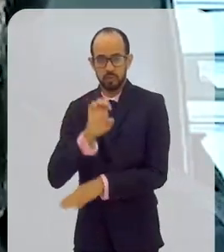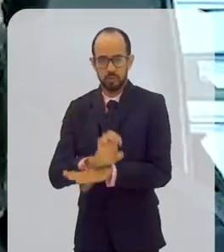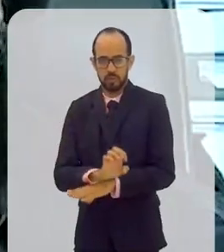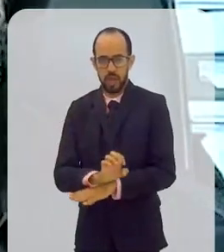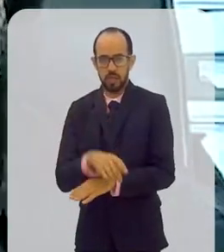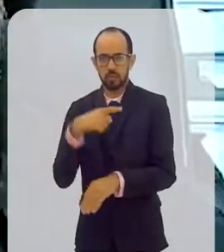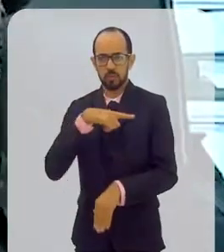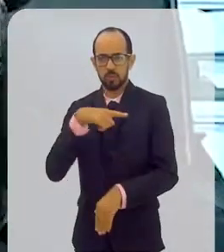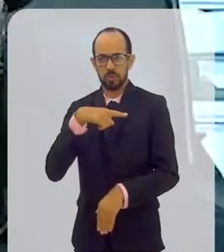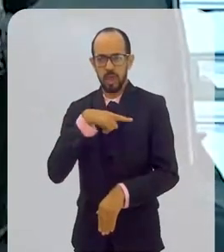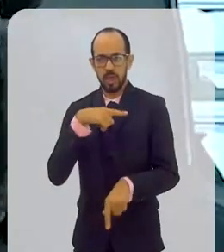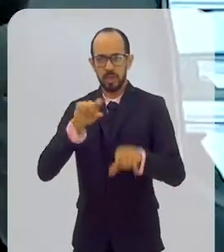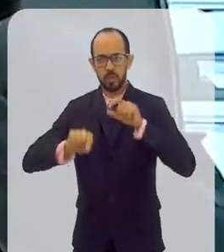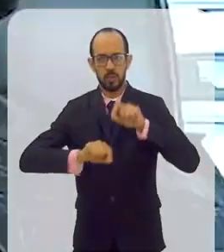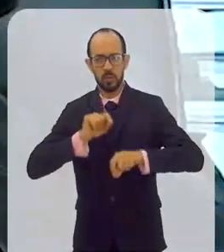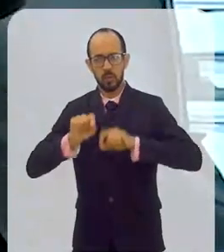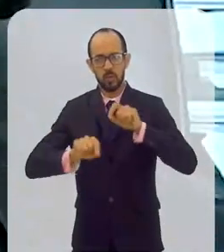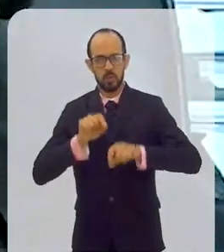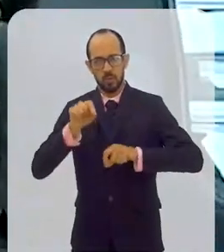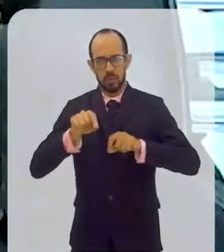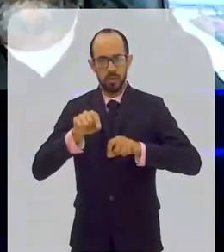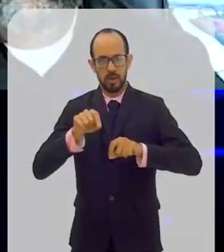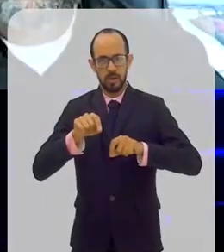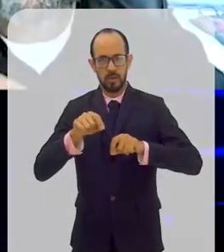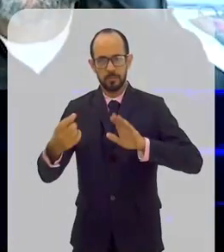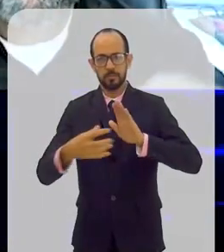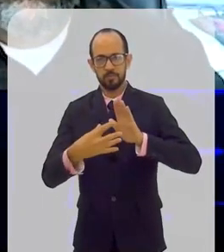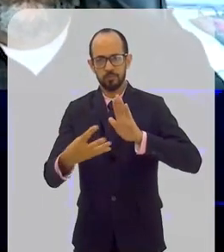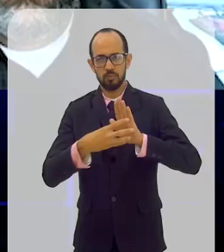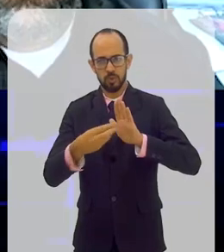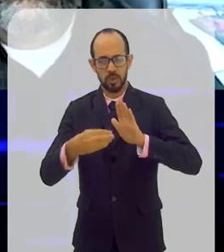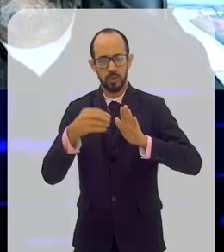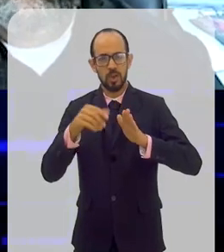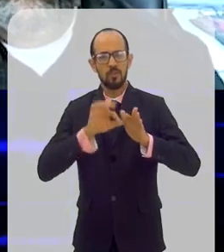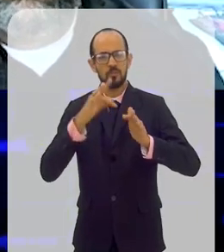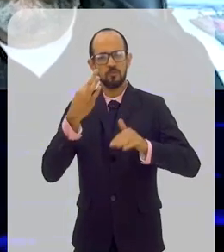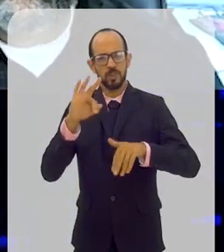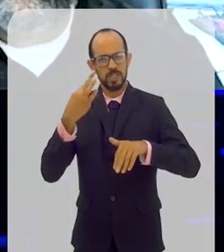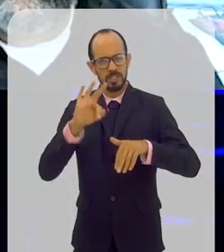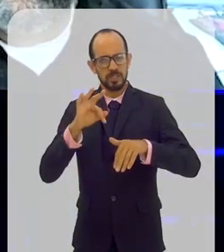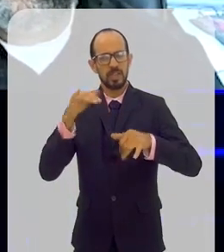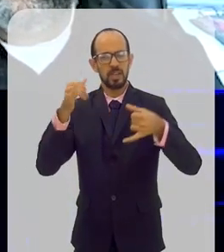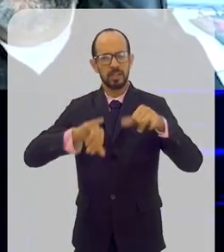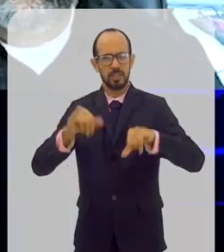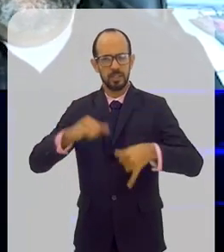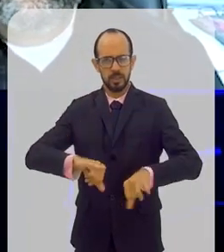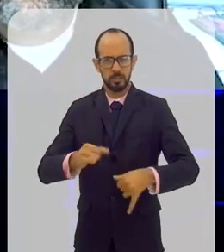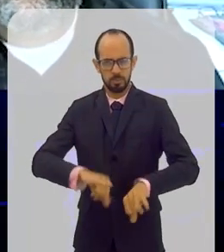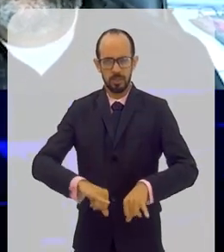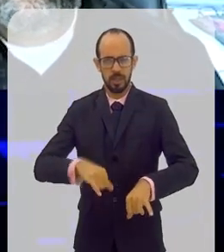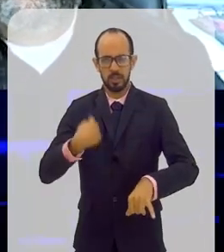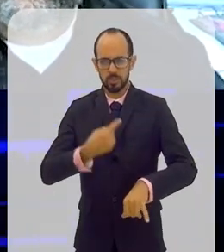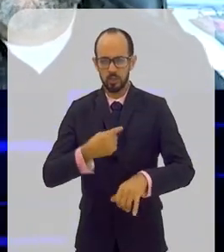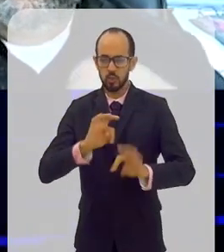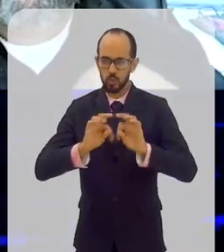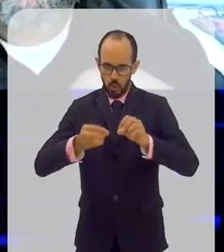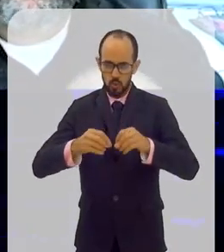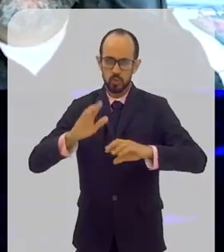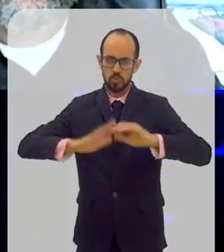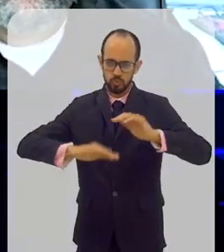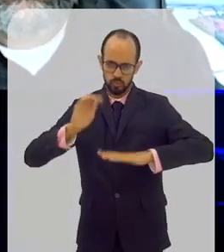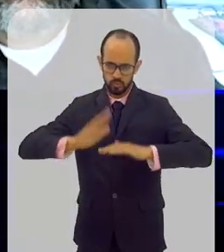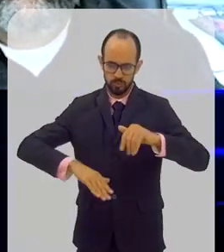nossa instituição, seja lá em física, matemática, química e em outras áreas também estão participando. Então, em relação